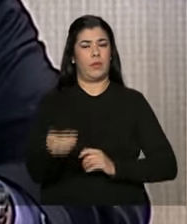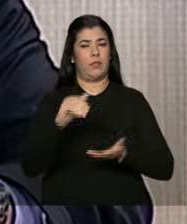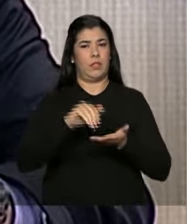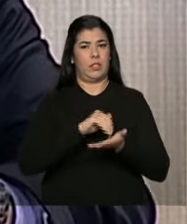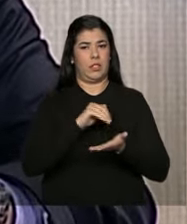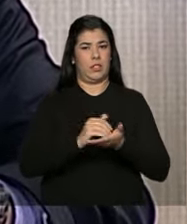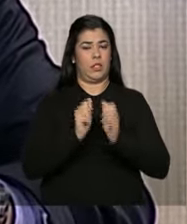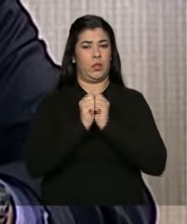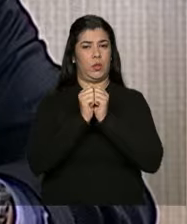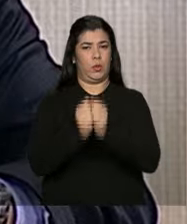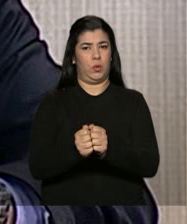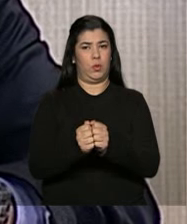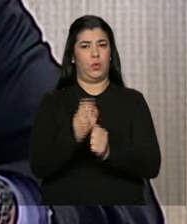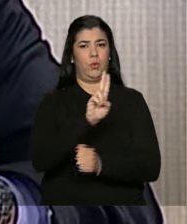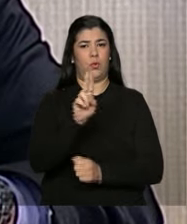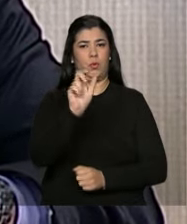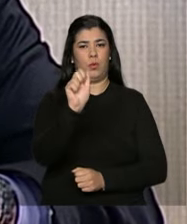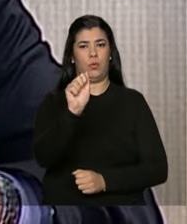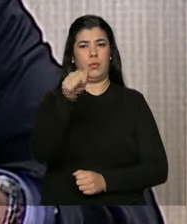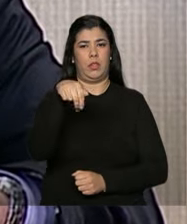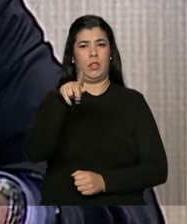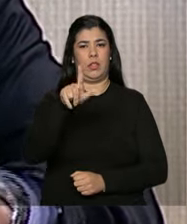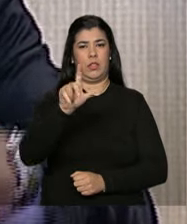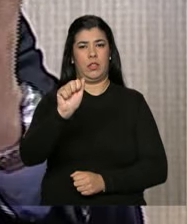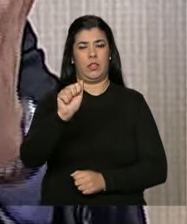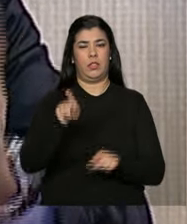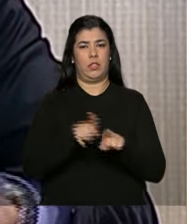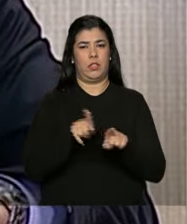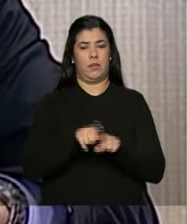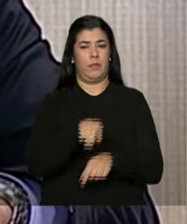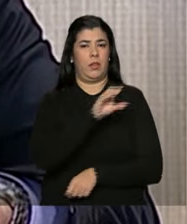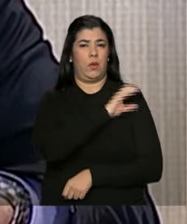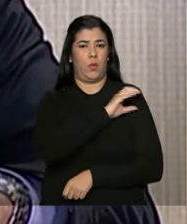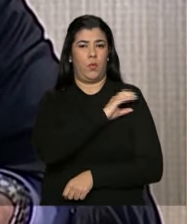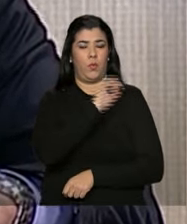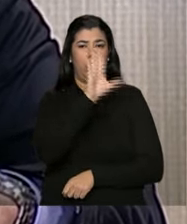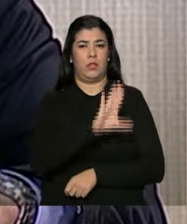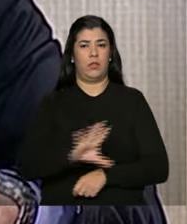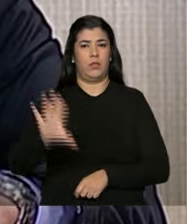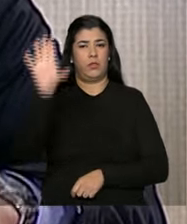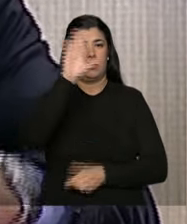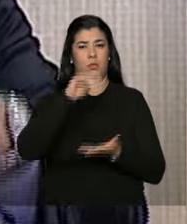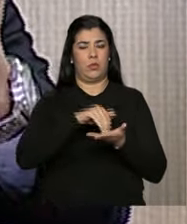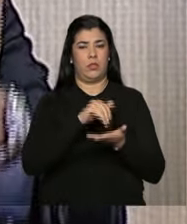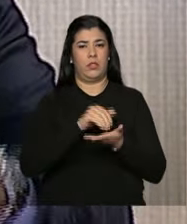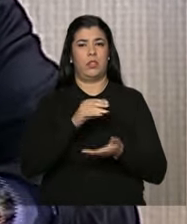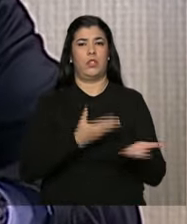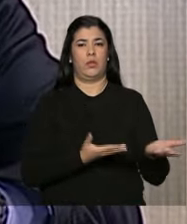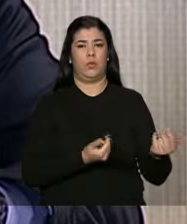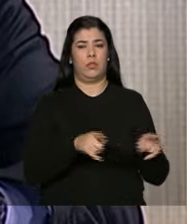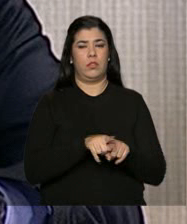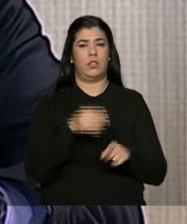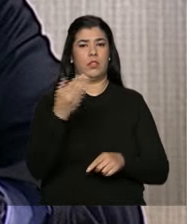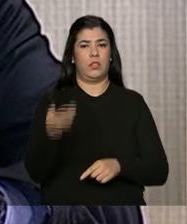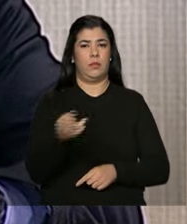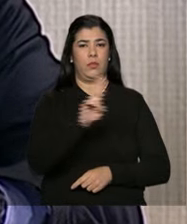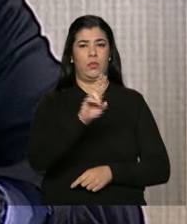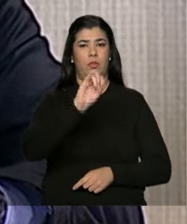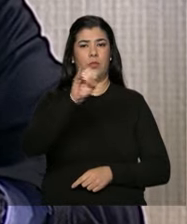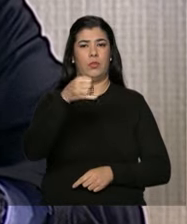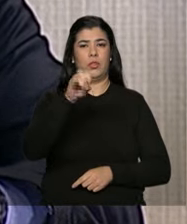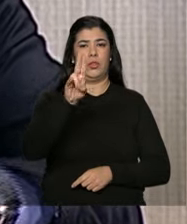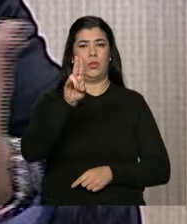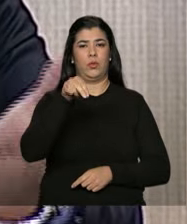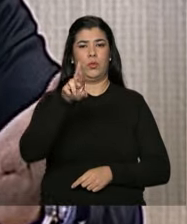secretária adjunta e hoje é a coordenadora do plano Juventude Viva pela Secretaria Nacional de Juventude. Cumprimentar também o Júnior, que é da CEPIR, e